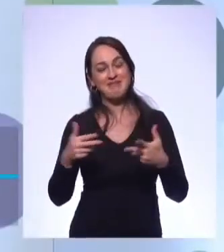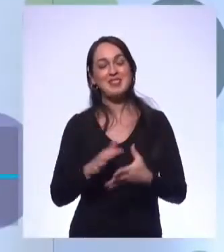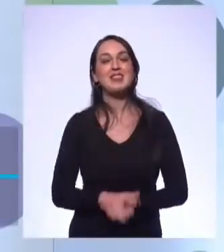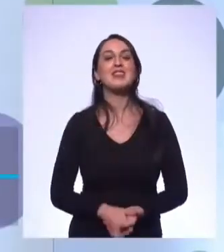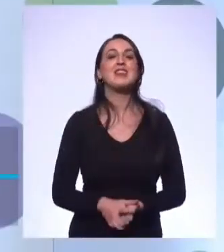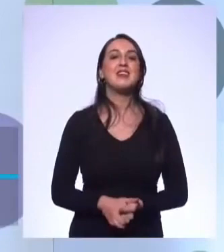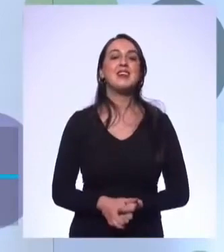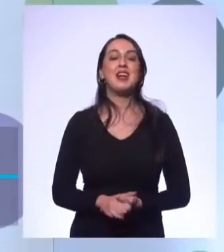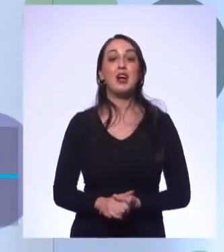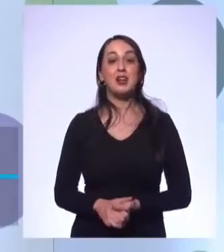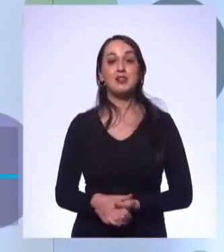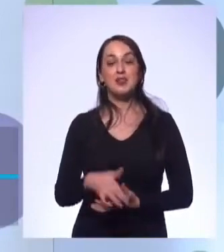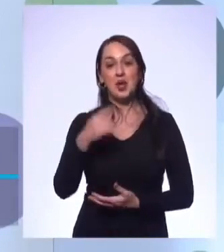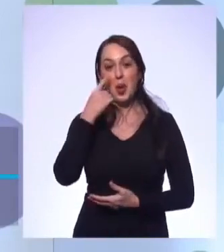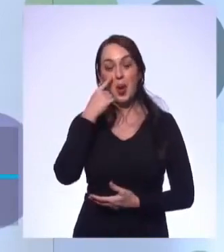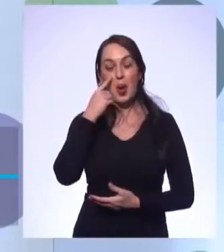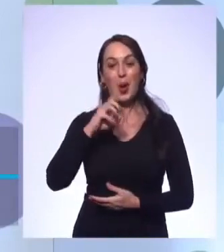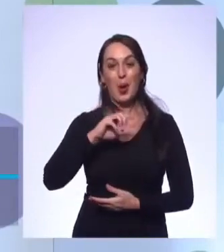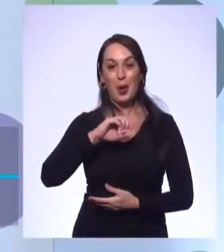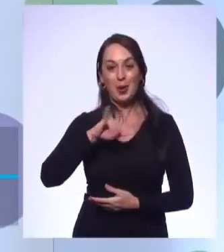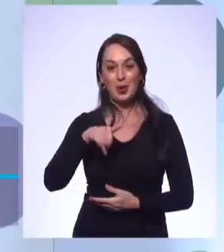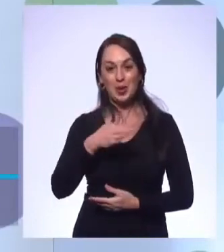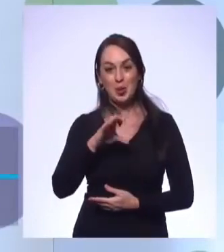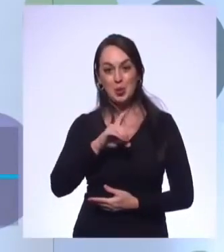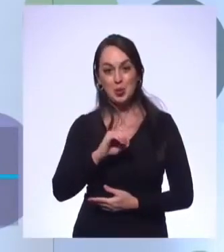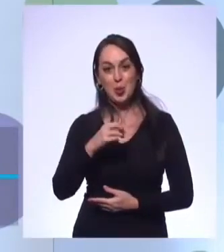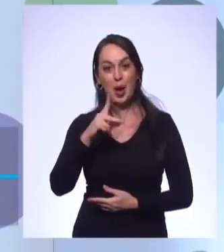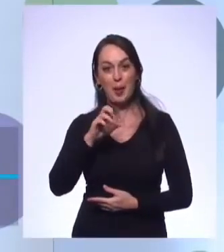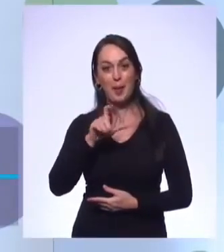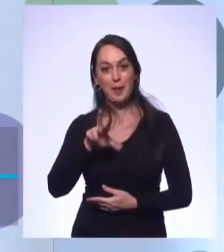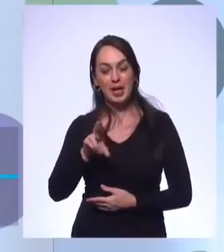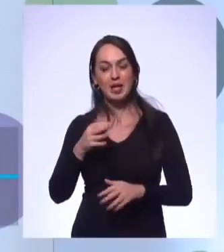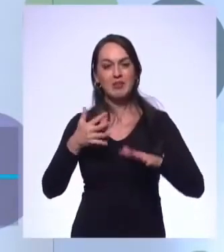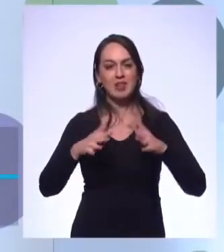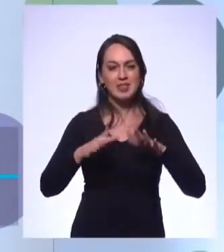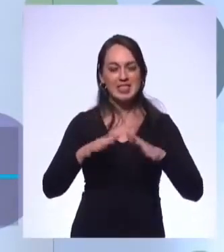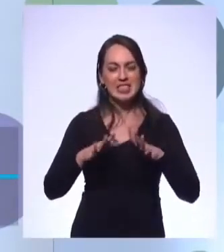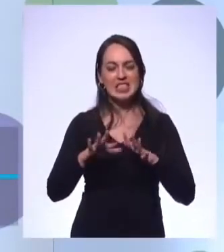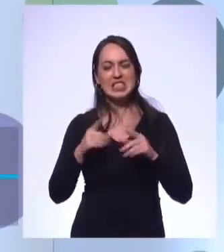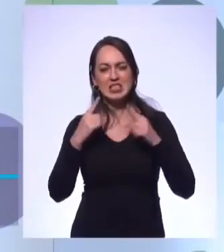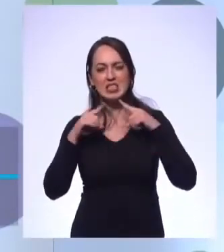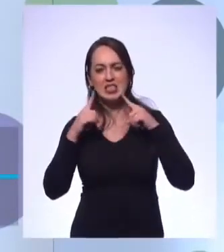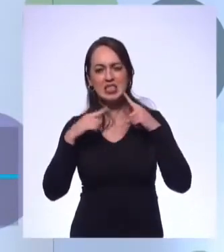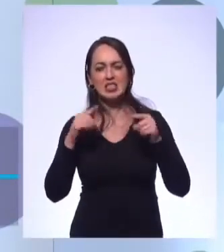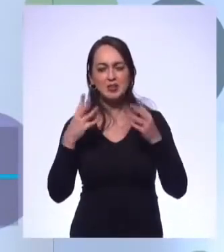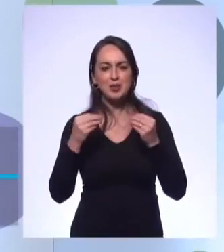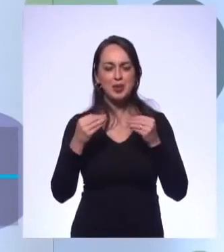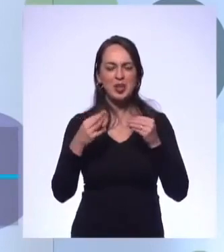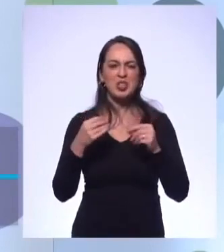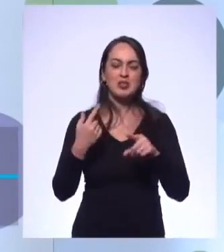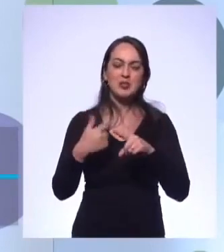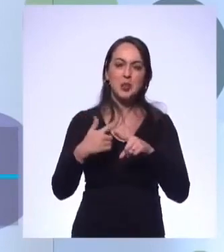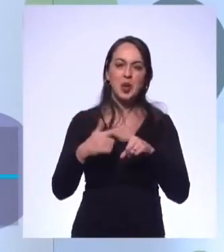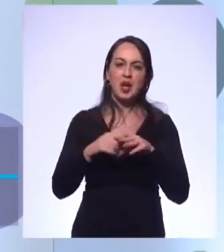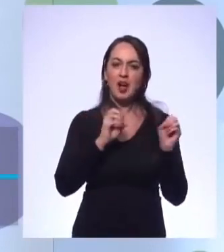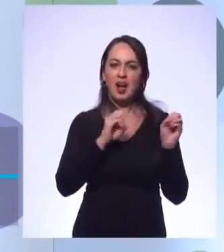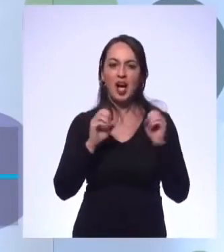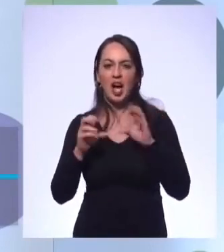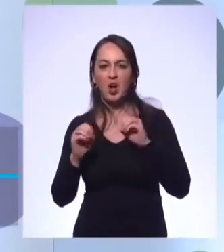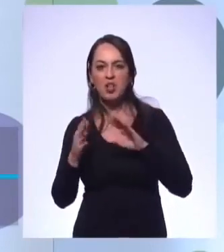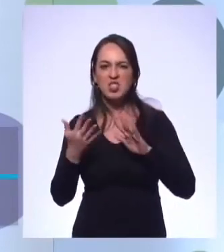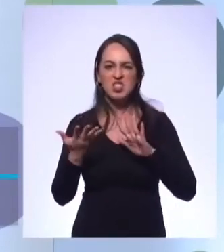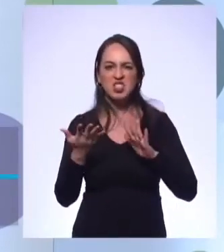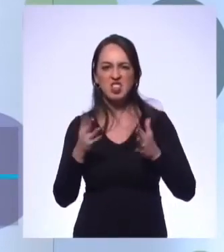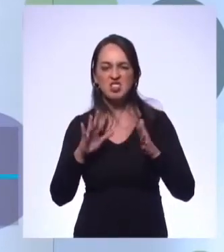Olha só. O João Pedro falando assim, às vezes eu reclamo muito porque a aula está bugada. Eu acho que é por causa do aplicativo, às vezes fica meio